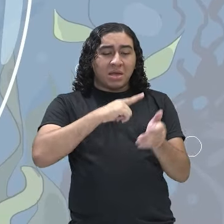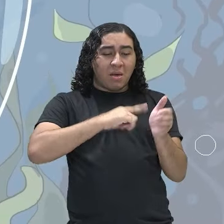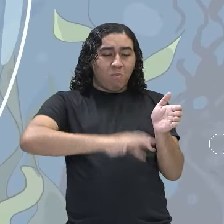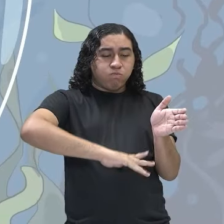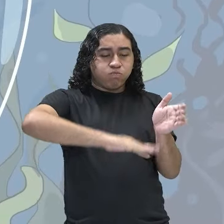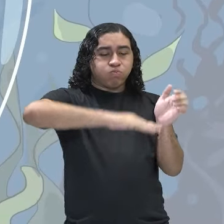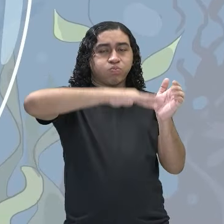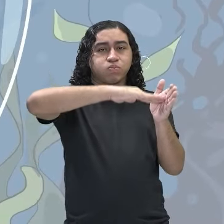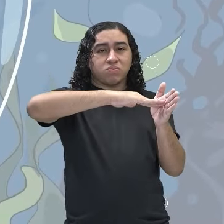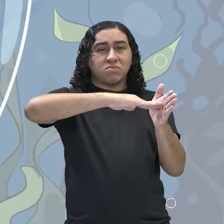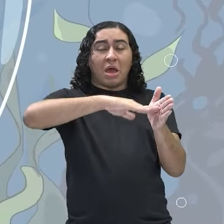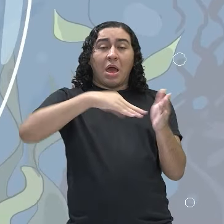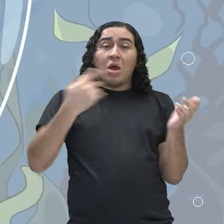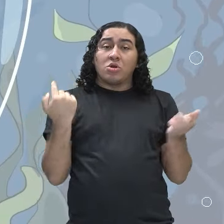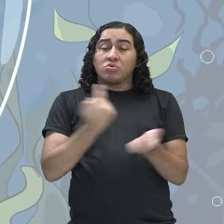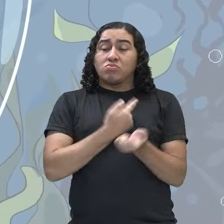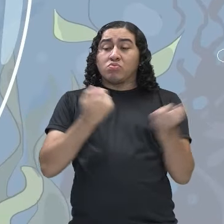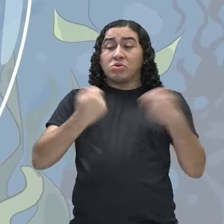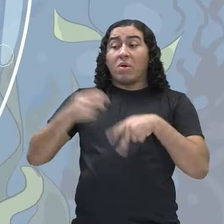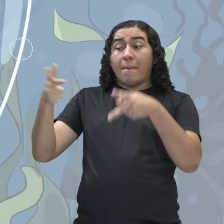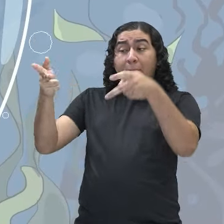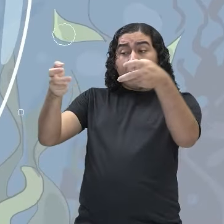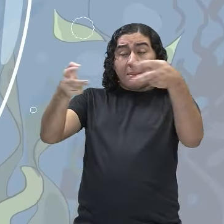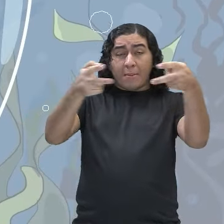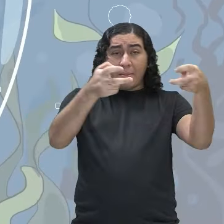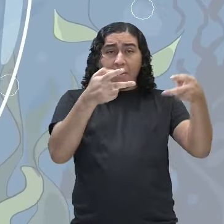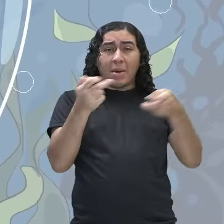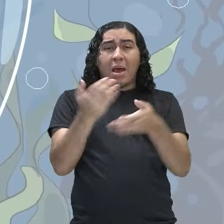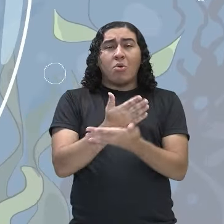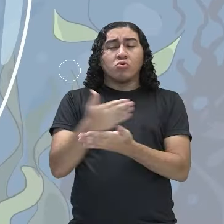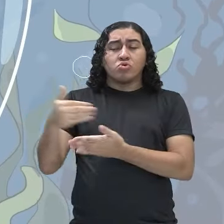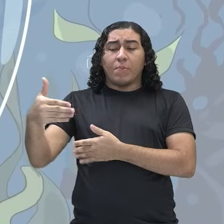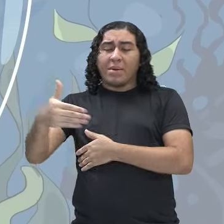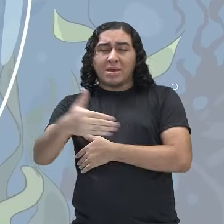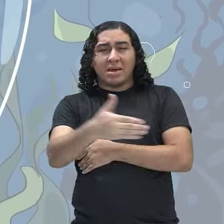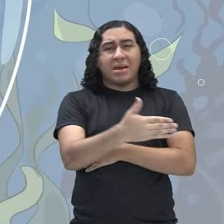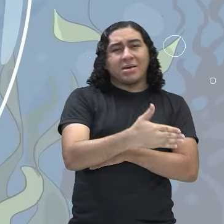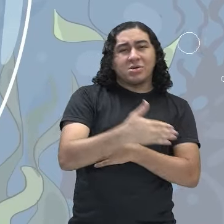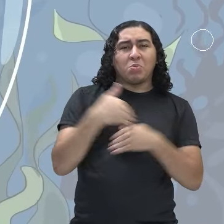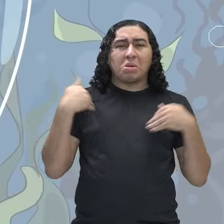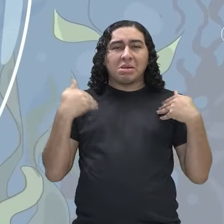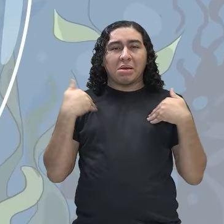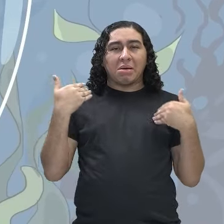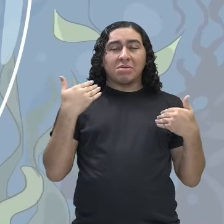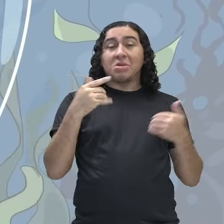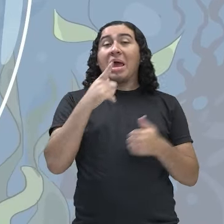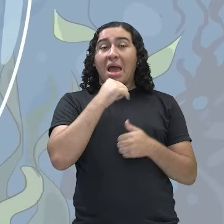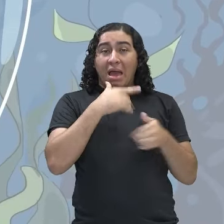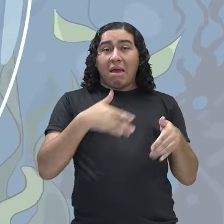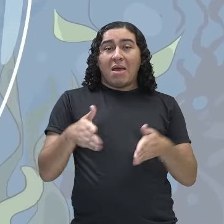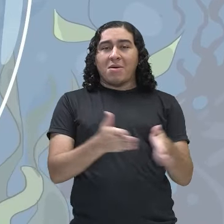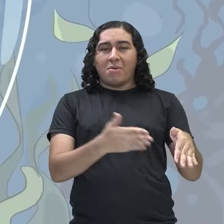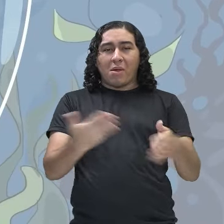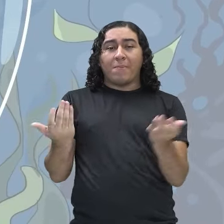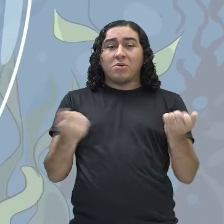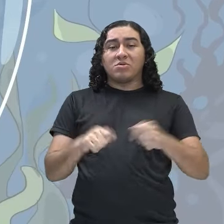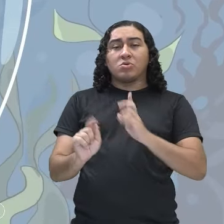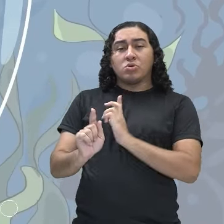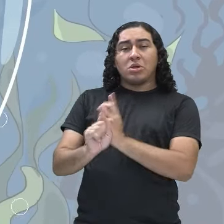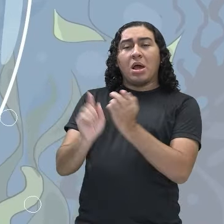consegue observar algumas espécies de peixes passeando aqui por esse aquário, né? A gente consegue identificar